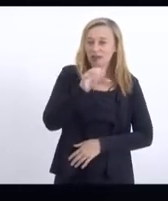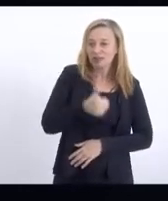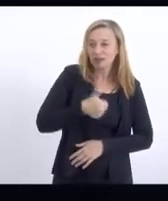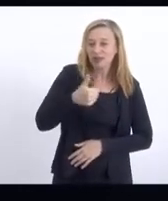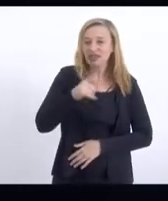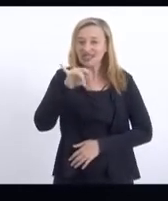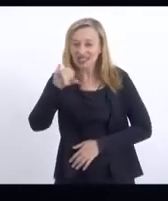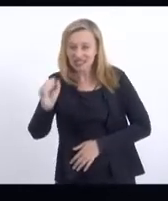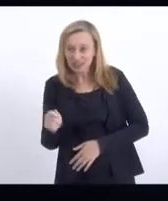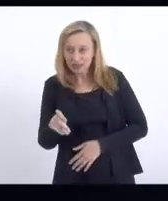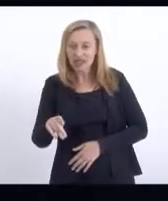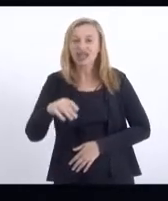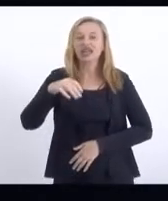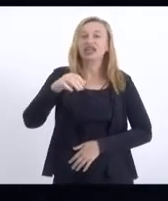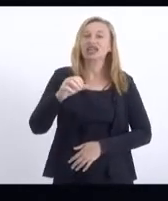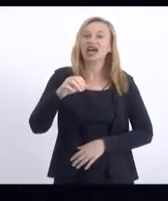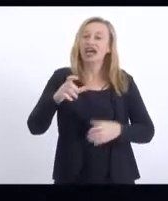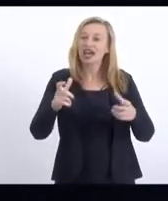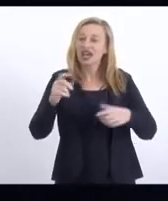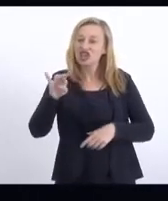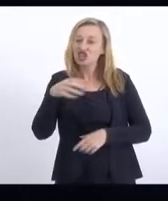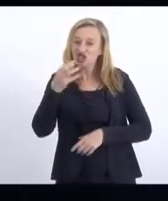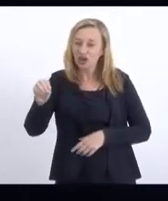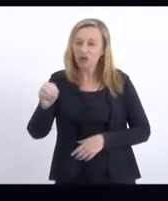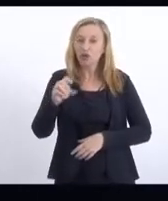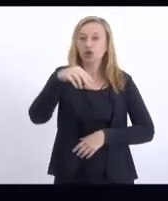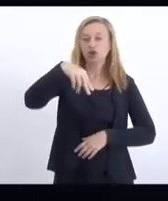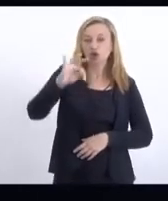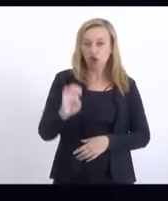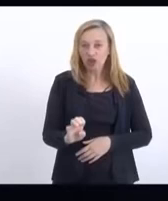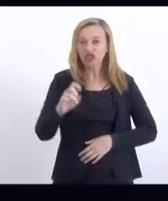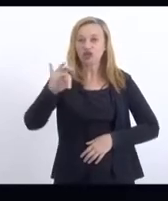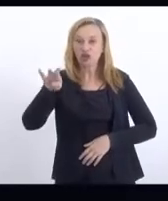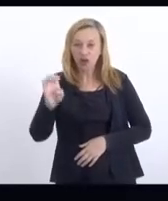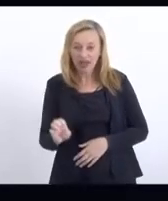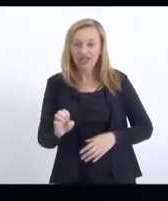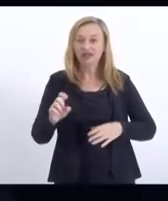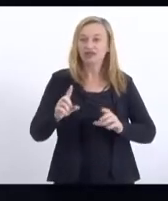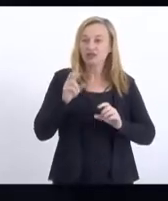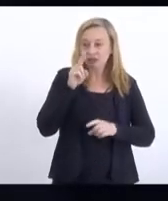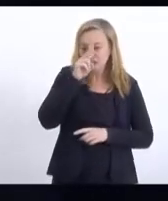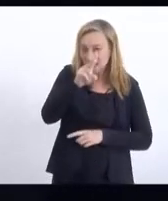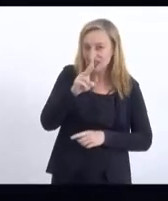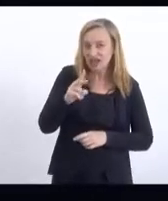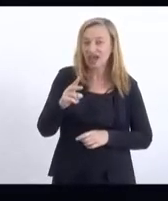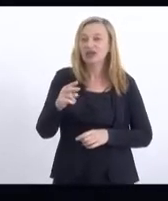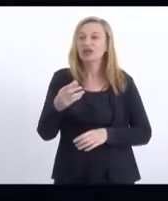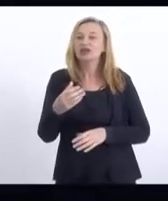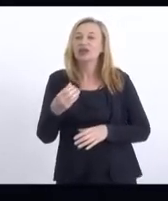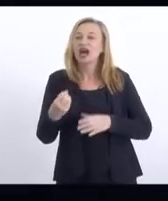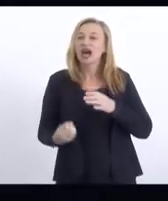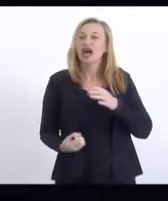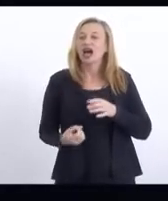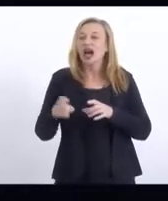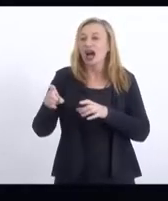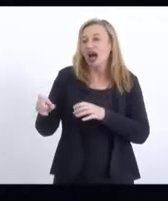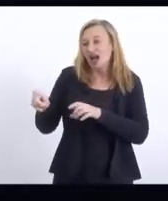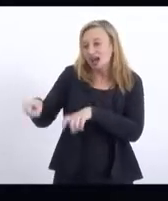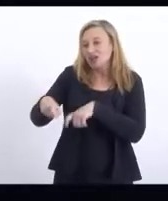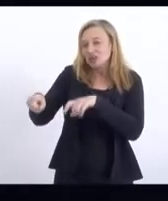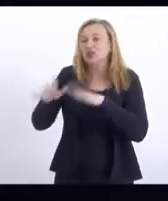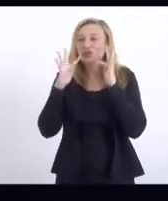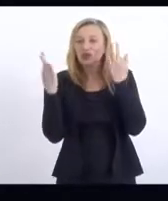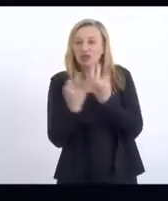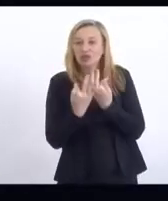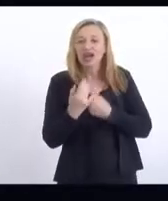Sidenf, da região norte e noroeste, que vai fortalecer muito as agriculturas, os agricultores familiares e as agroindústrias